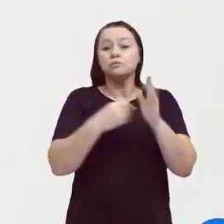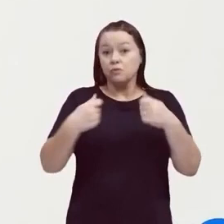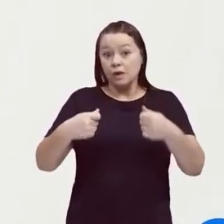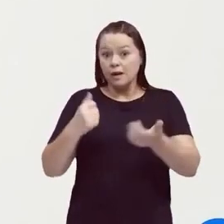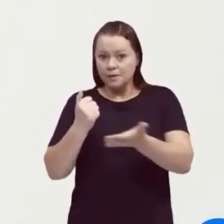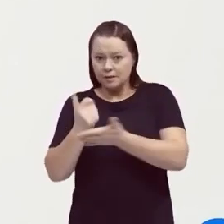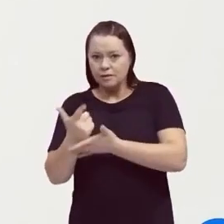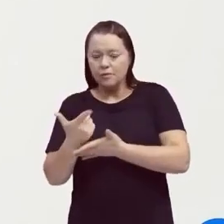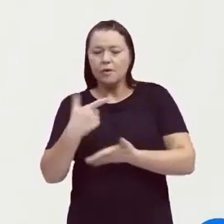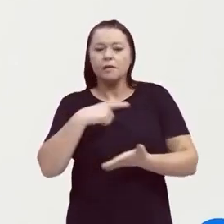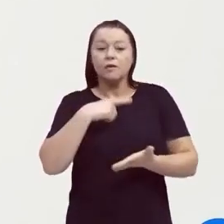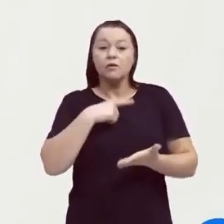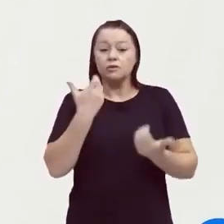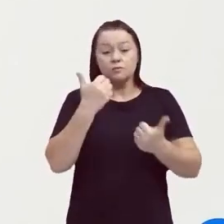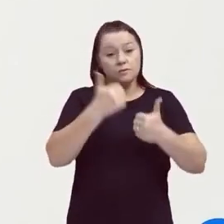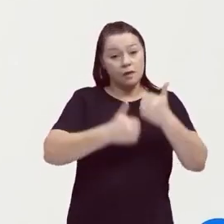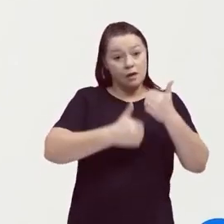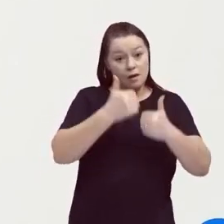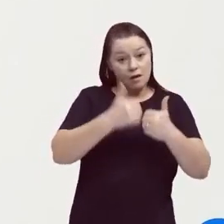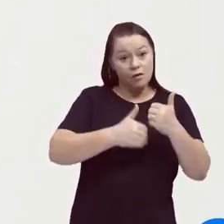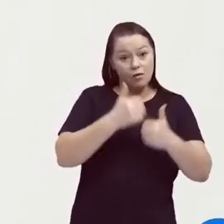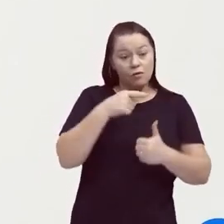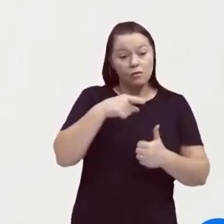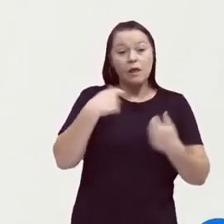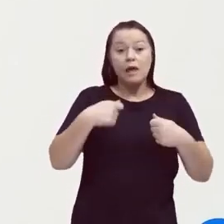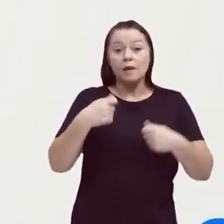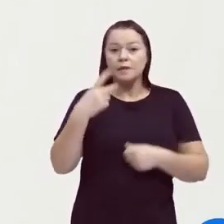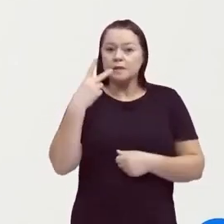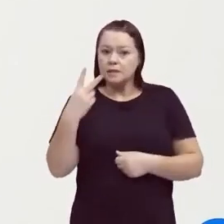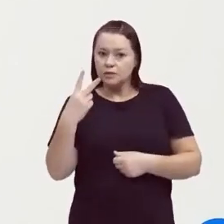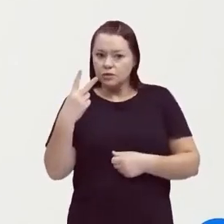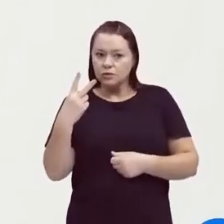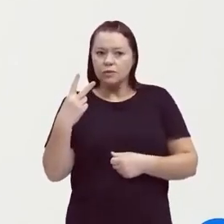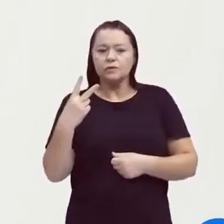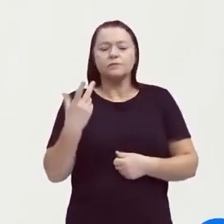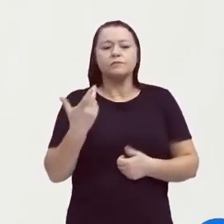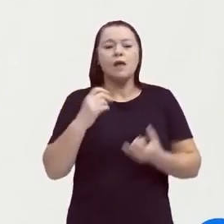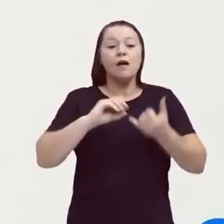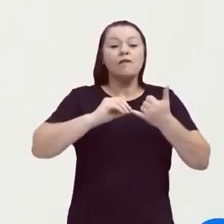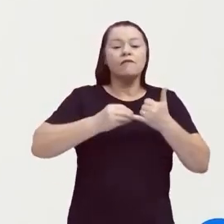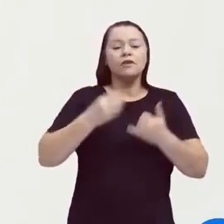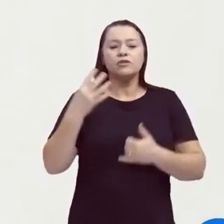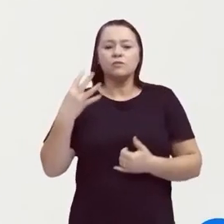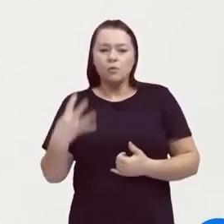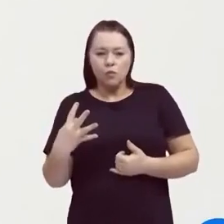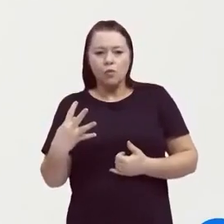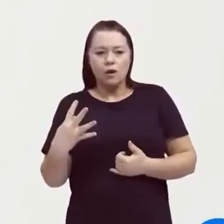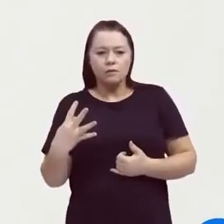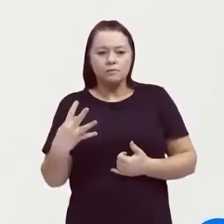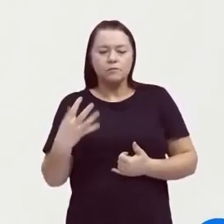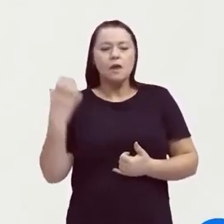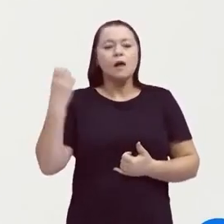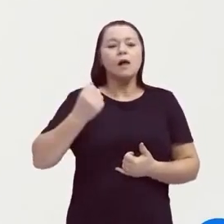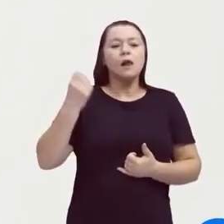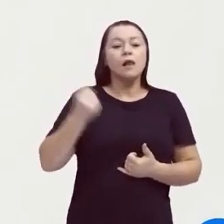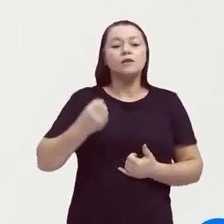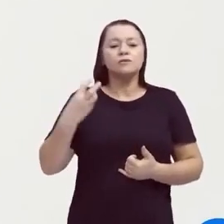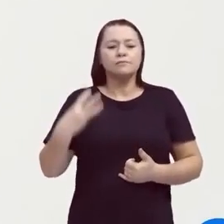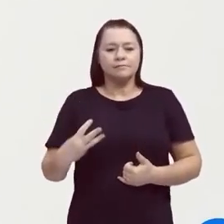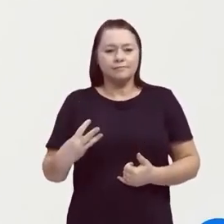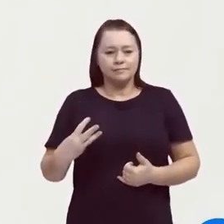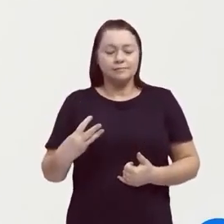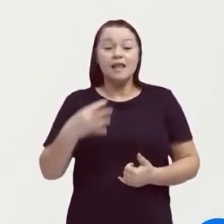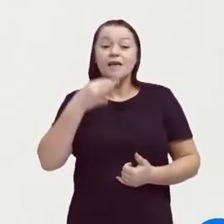temos aí arroz, ela vai precisar de 2 pacotes, feijão, 4 pacotes, leite, 3 pacotes